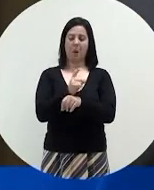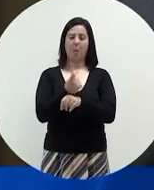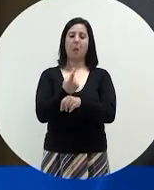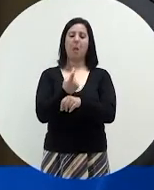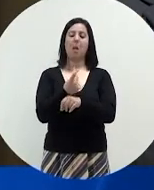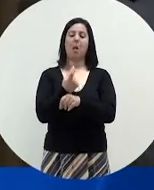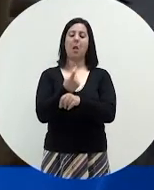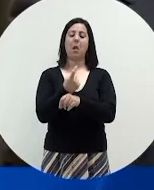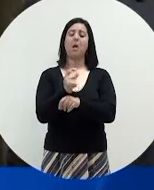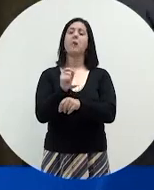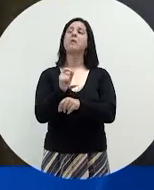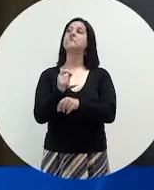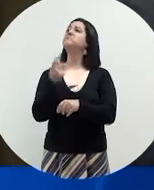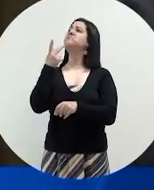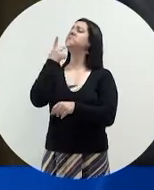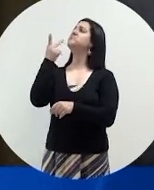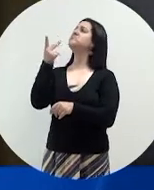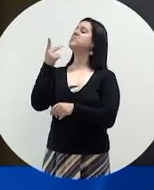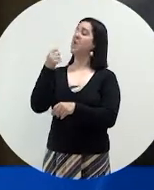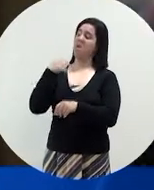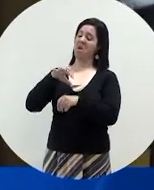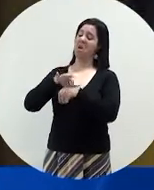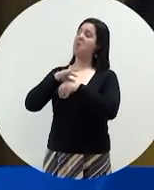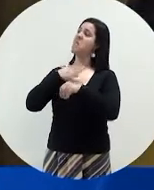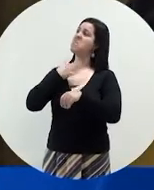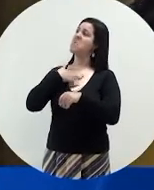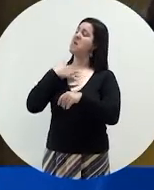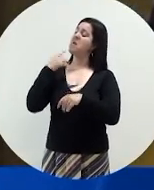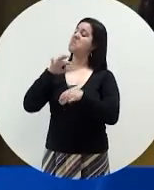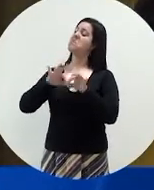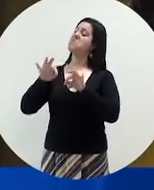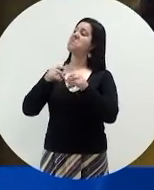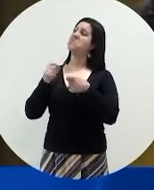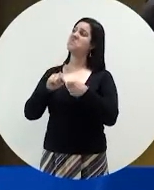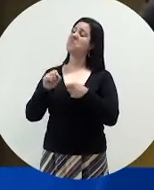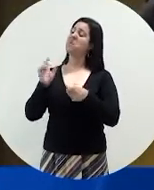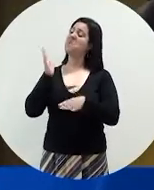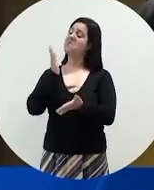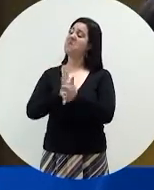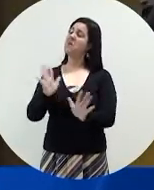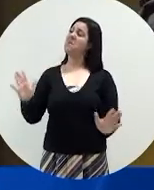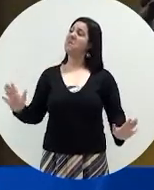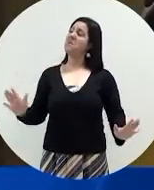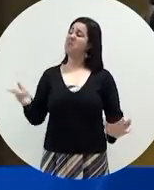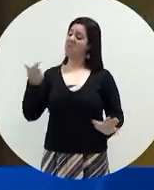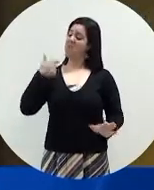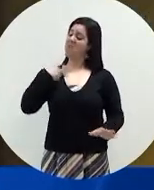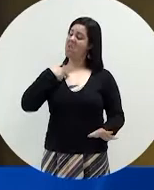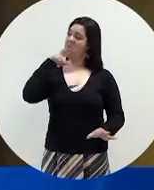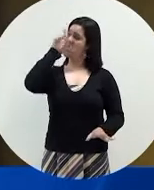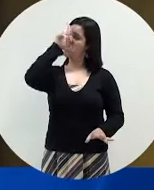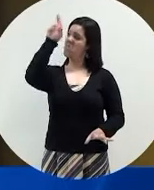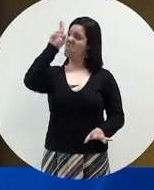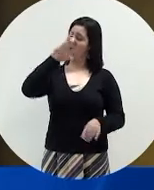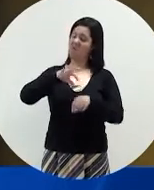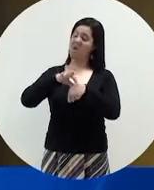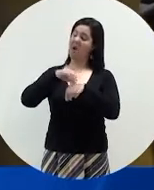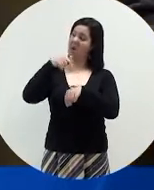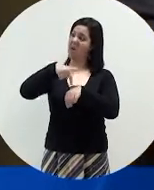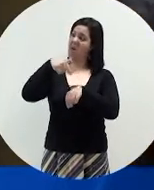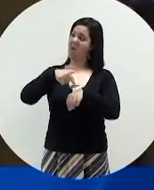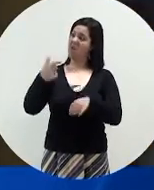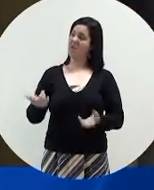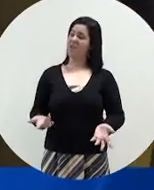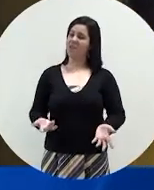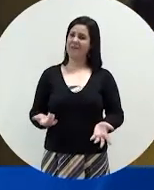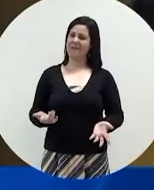lá o vermezinho, ele fica de pé, aquela coisa que não tem cabeça começa a balançar. Isso está na minha cabeça, não está na Bíblia,